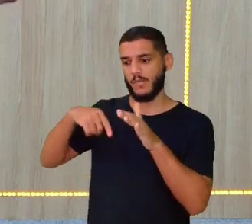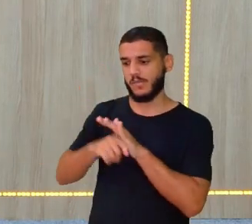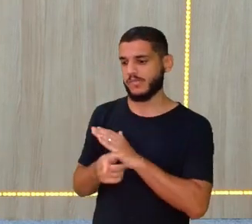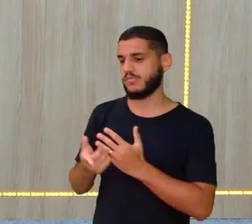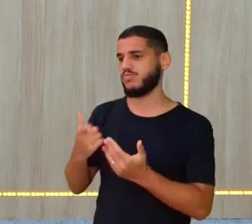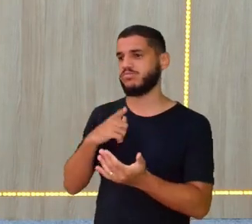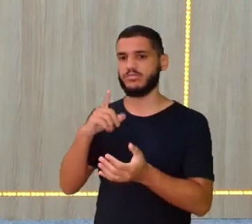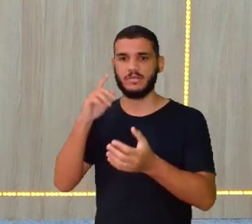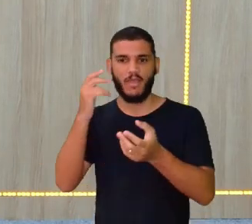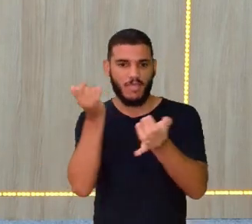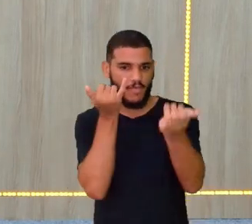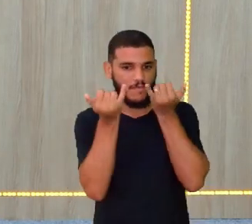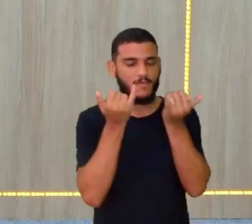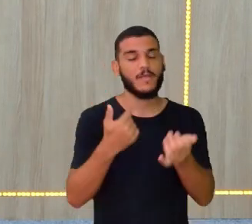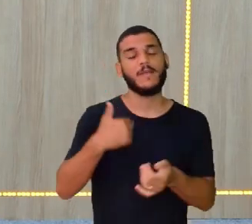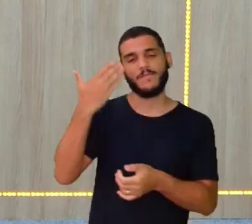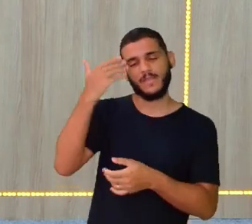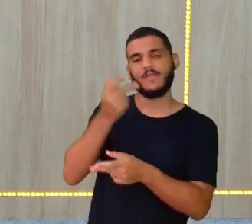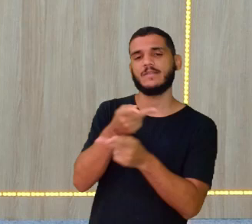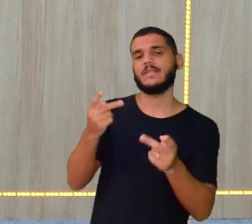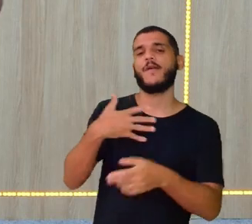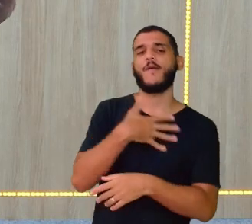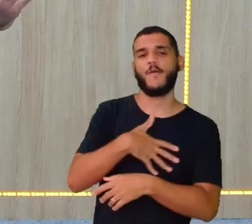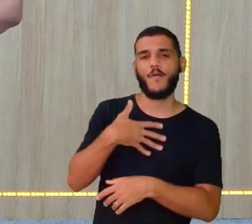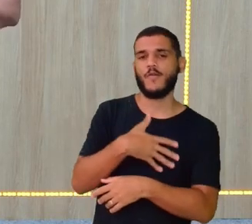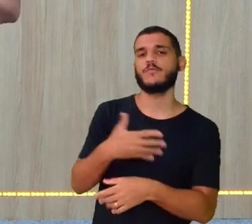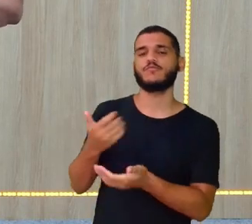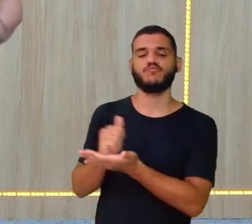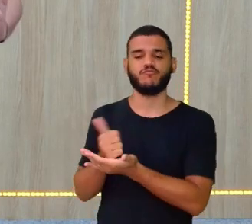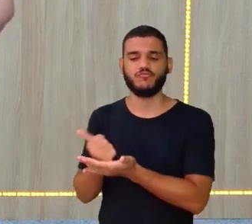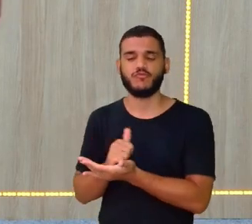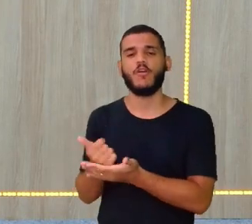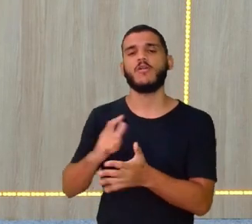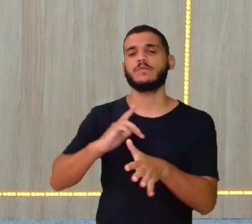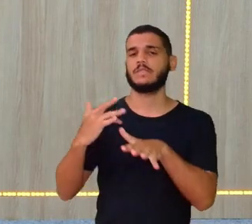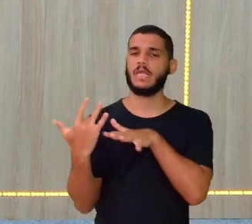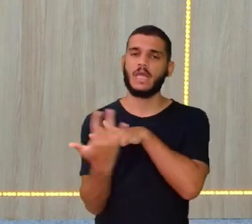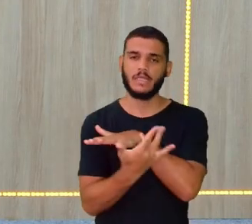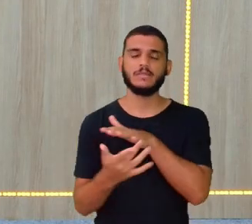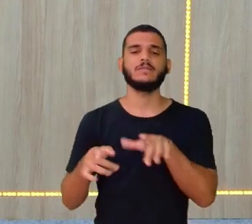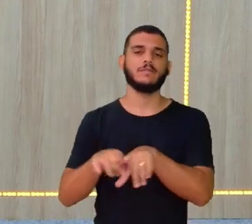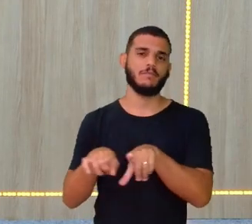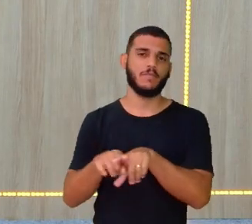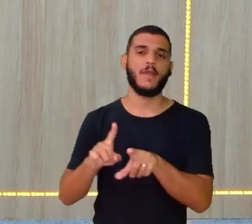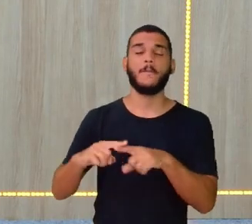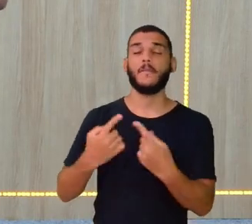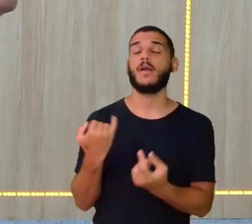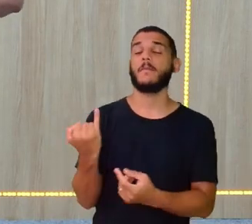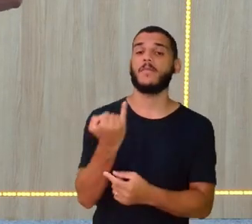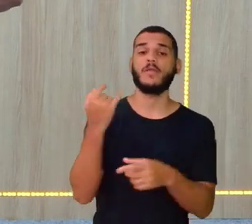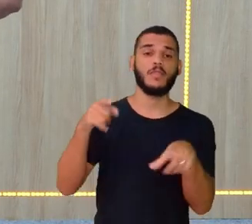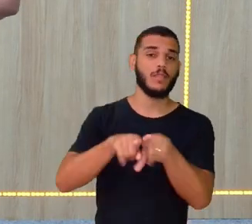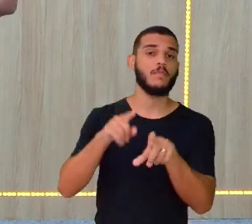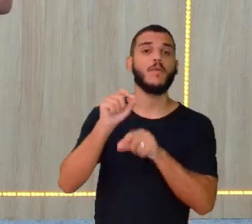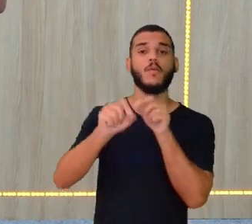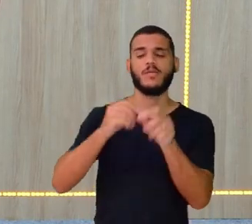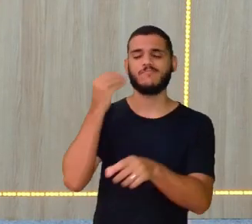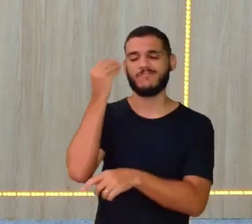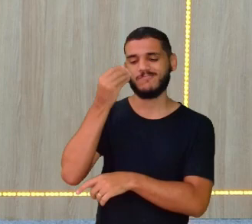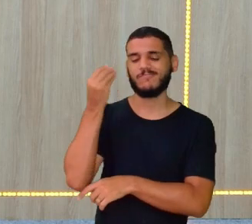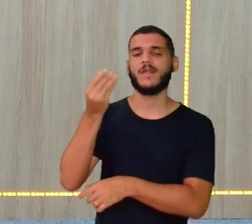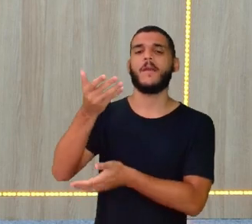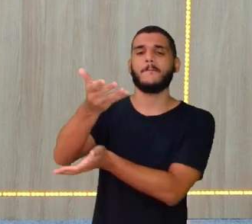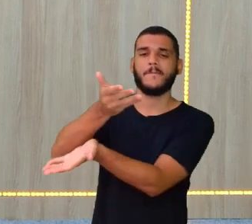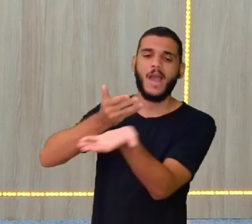de jogos, de redes sociais, e não vejo nada errado nisso, mas é muito importante também vivenciar no